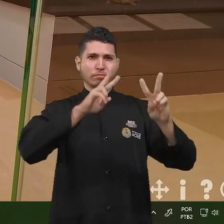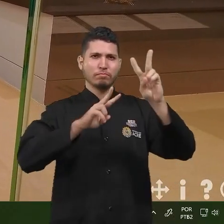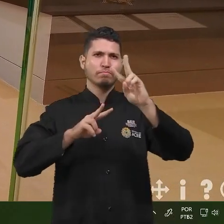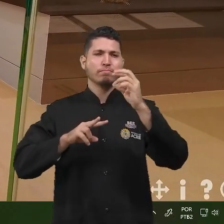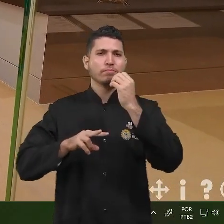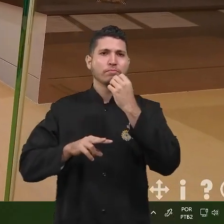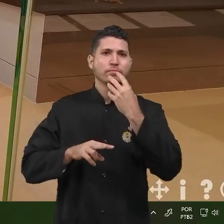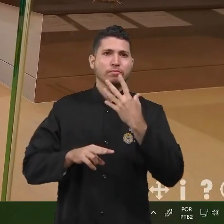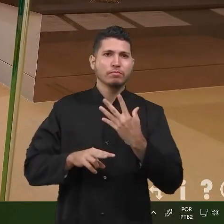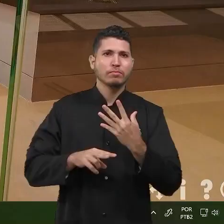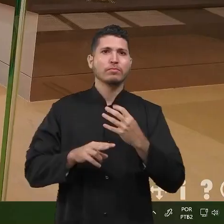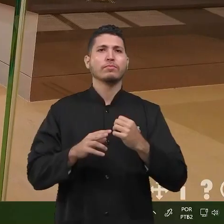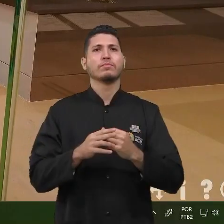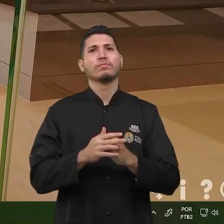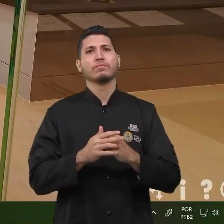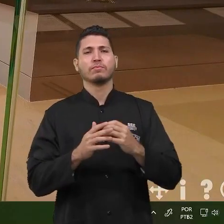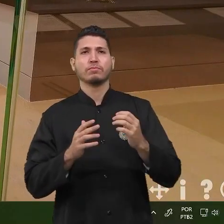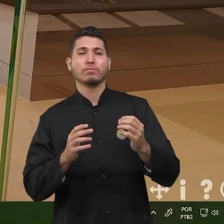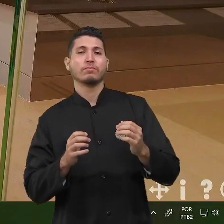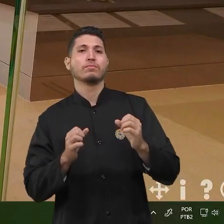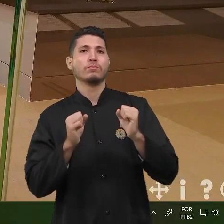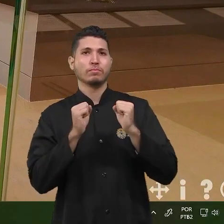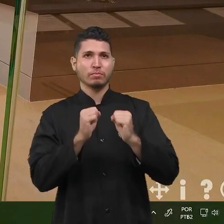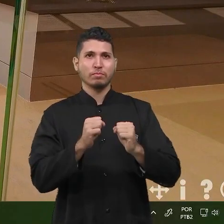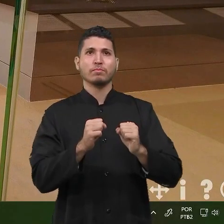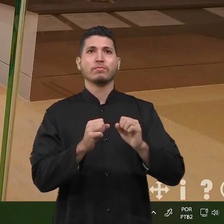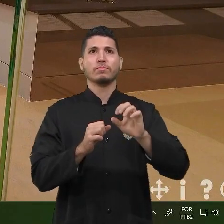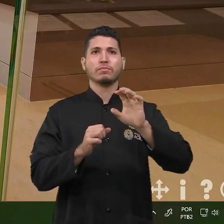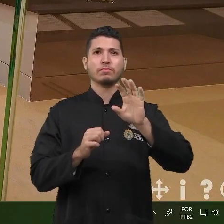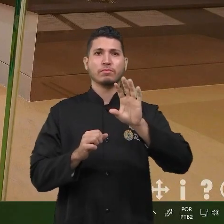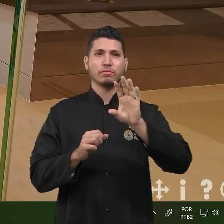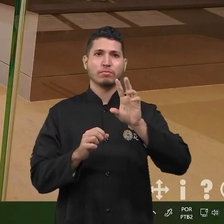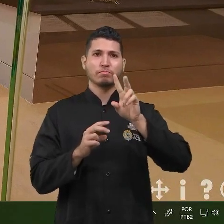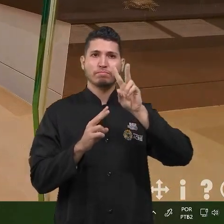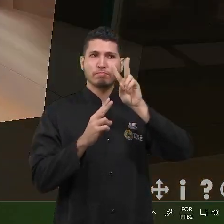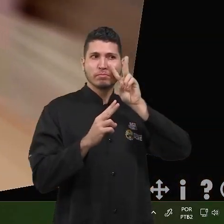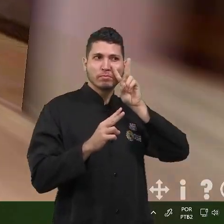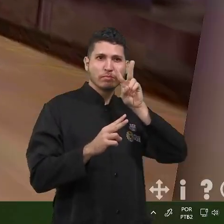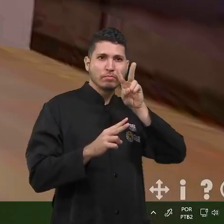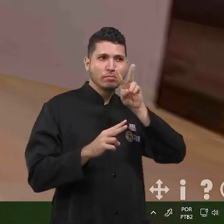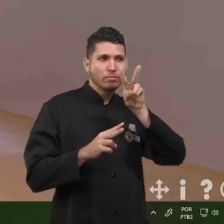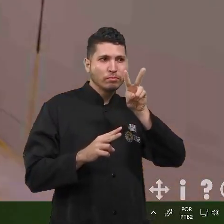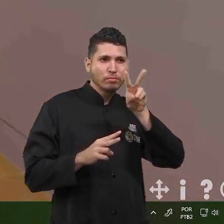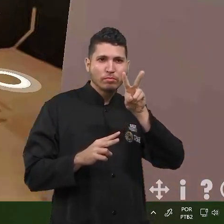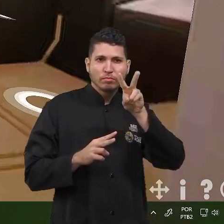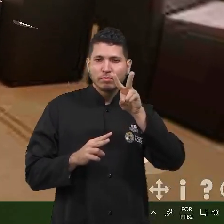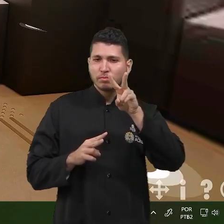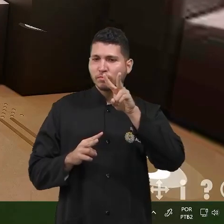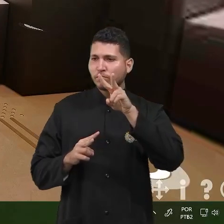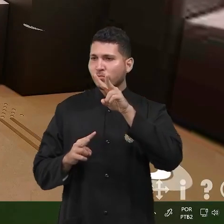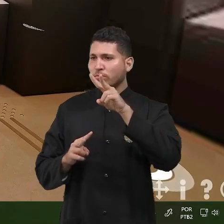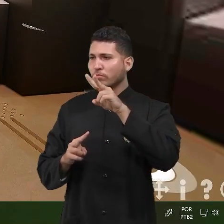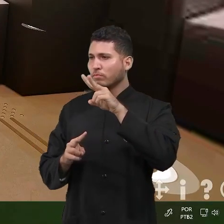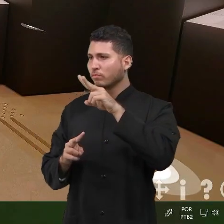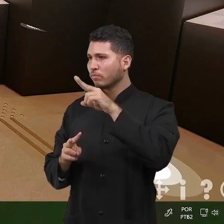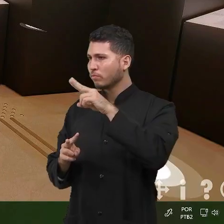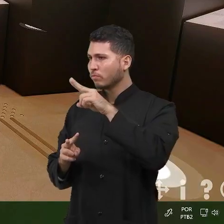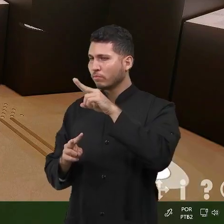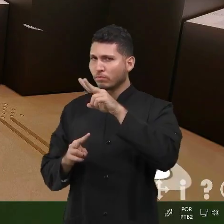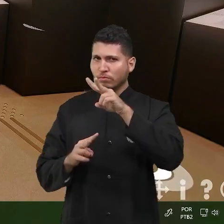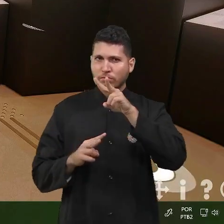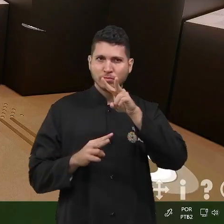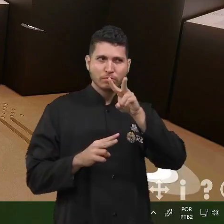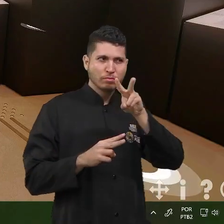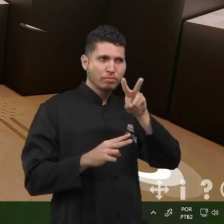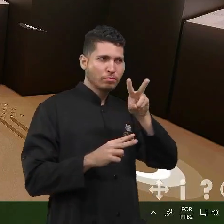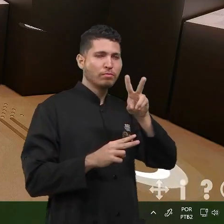também para rodar em 3D, que vai funcionar perfeitamente. Olha, vai clicando e você vai adentrando ao